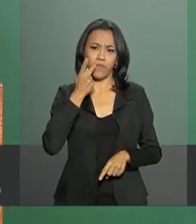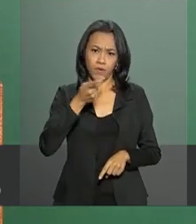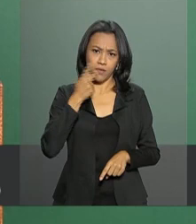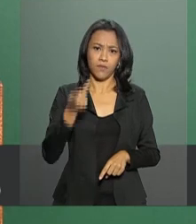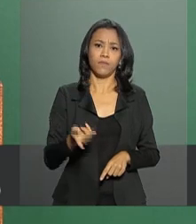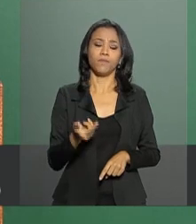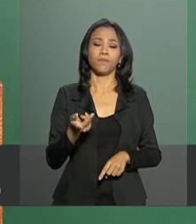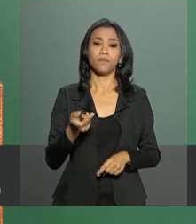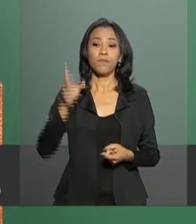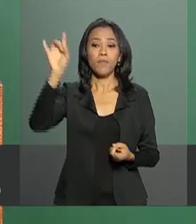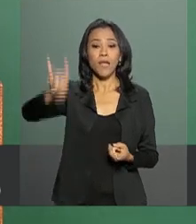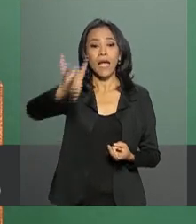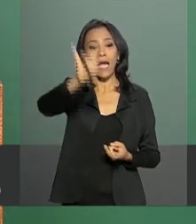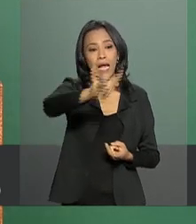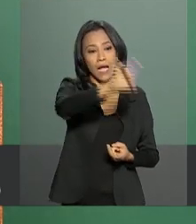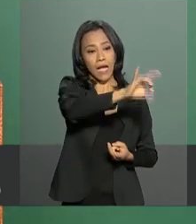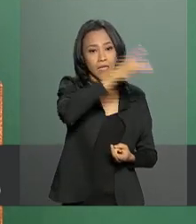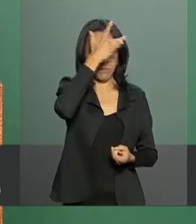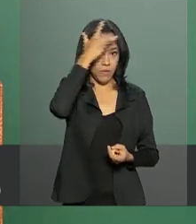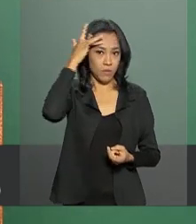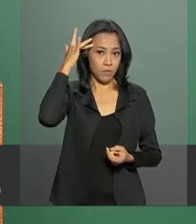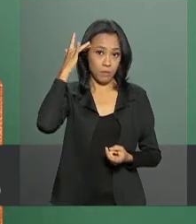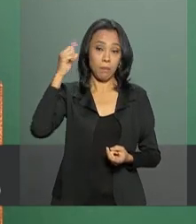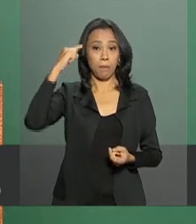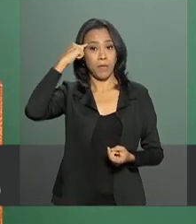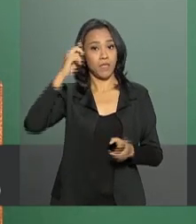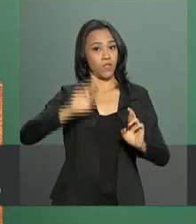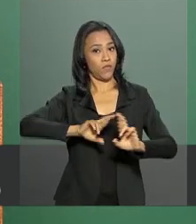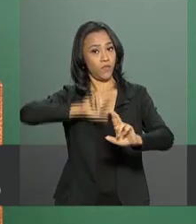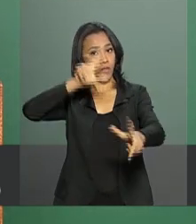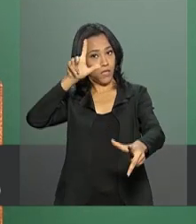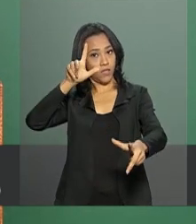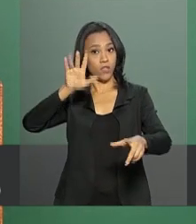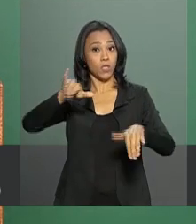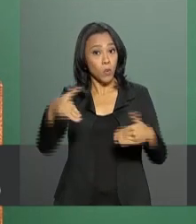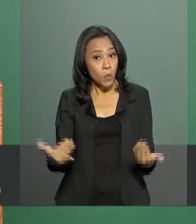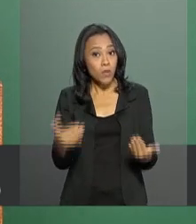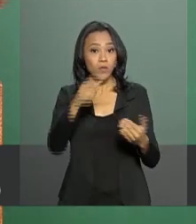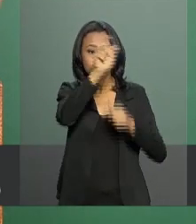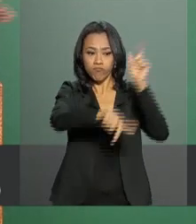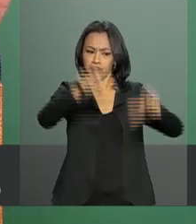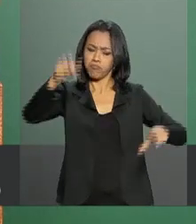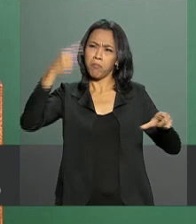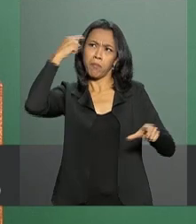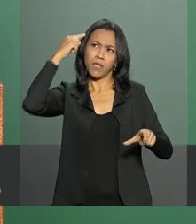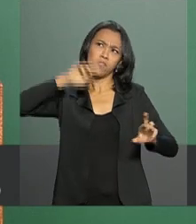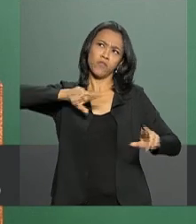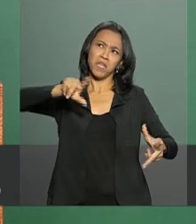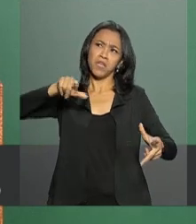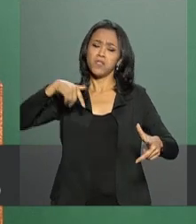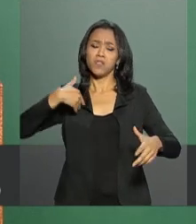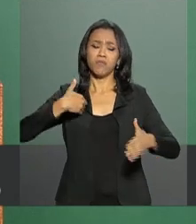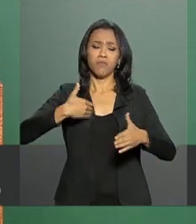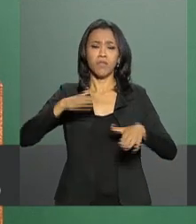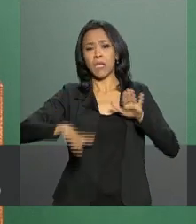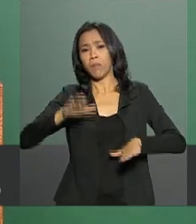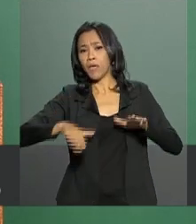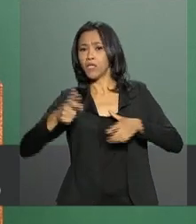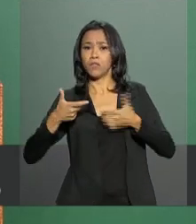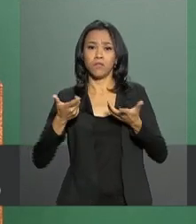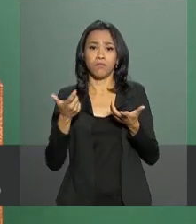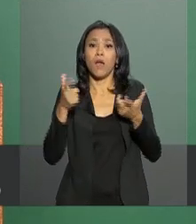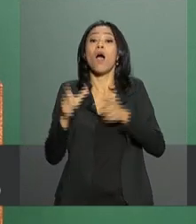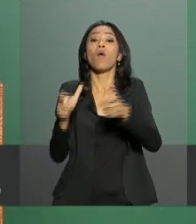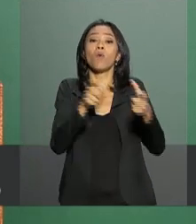momento em que cada um tem essa de uma maneira e ao pensar de uma maneira esteja onde estiver seja nos poderes do